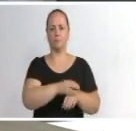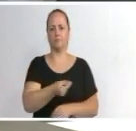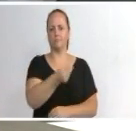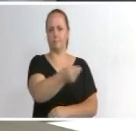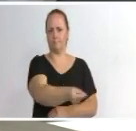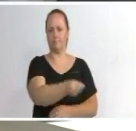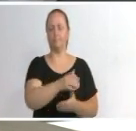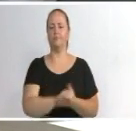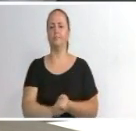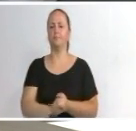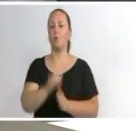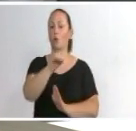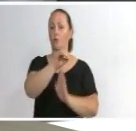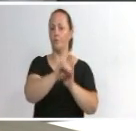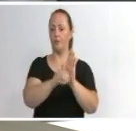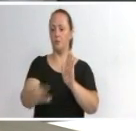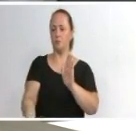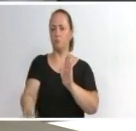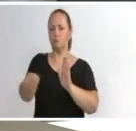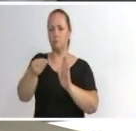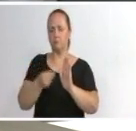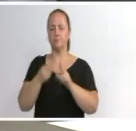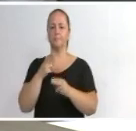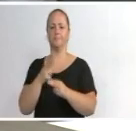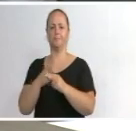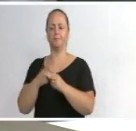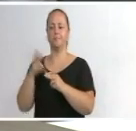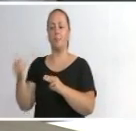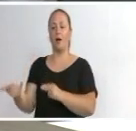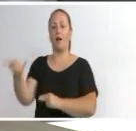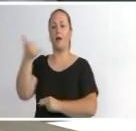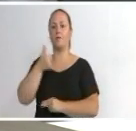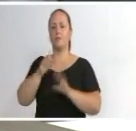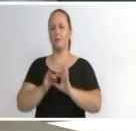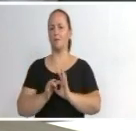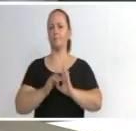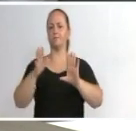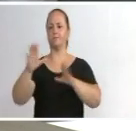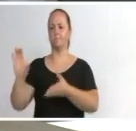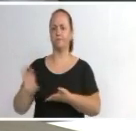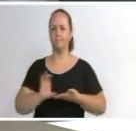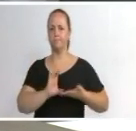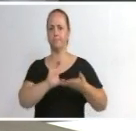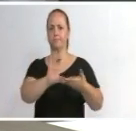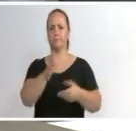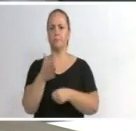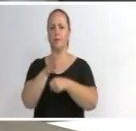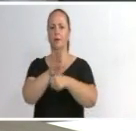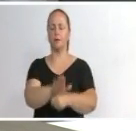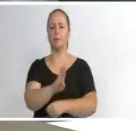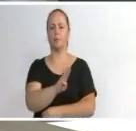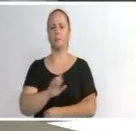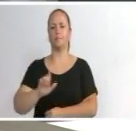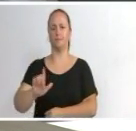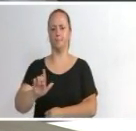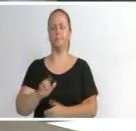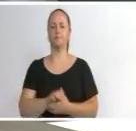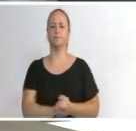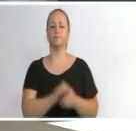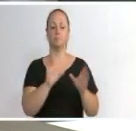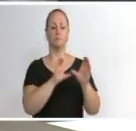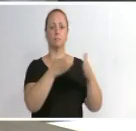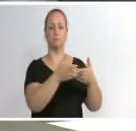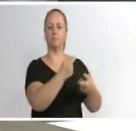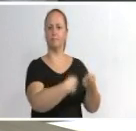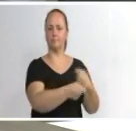Ofícios diversos da Caixa Econômica Federal, comunicando a liberação de recursos financeiros em favor do município de Blumenau. À Comissão